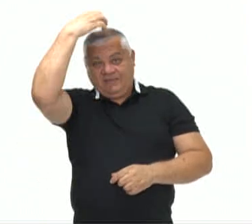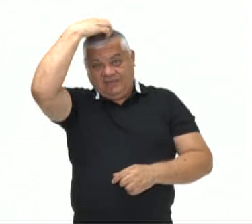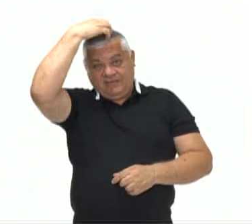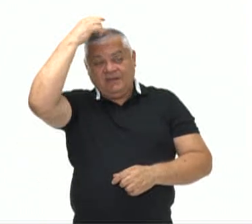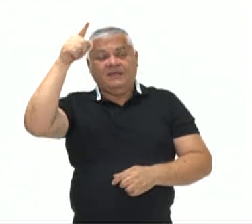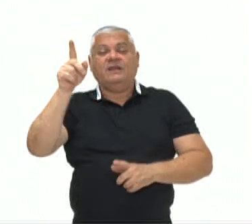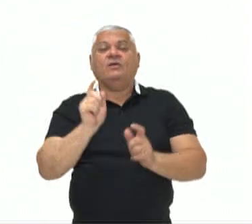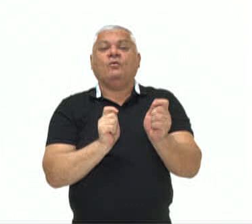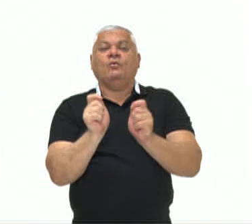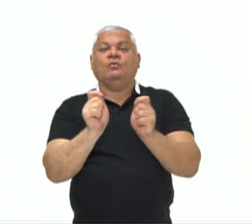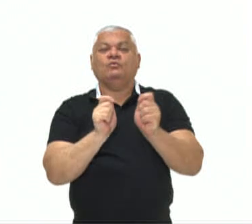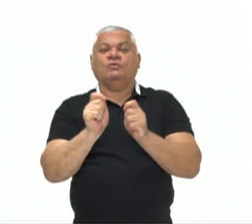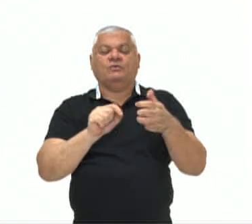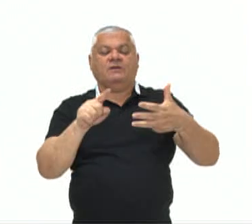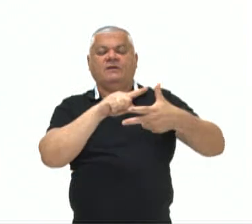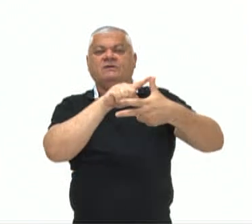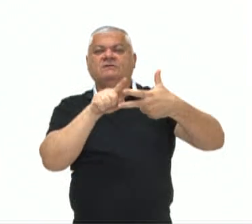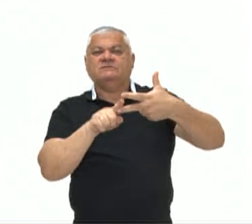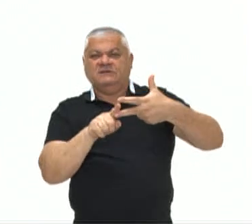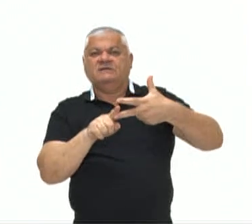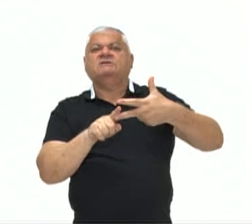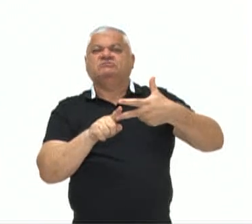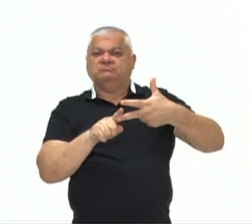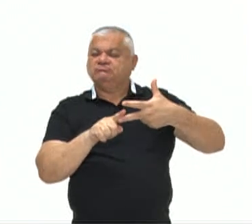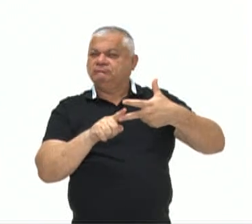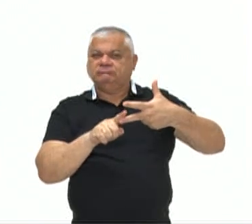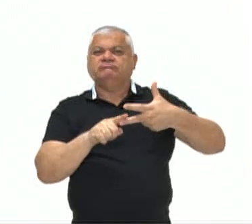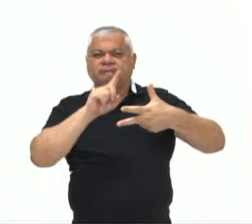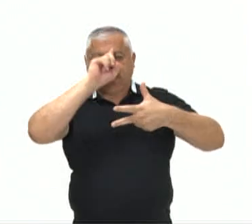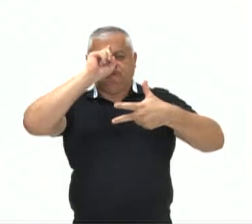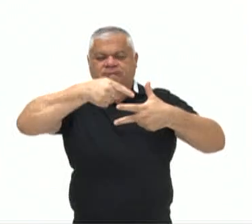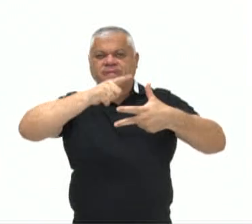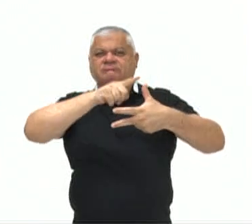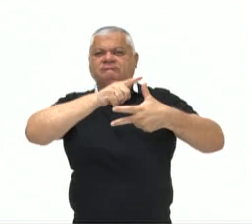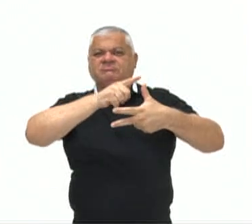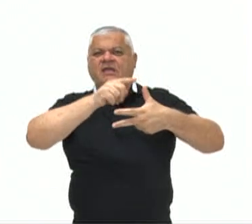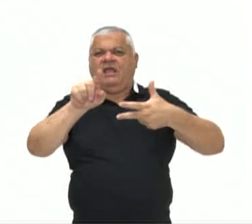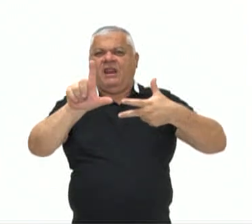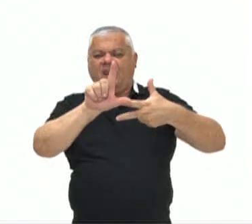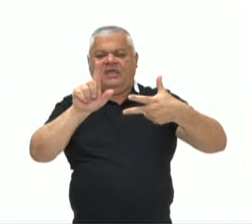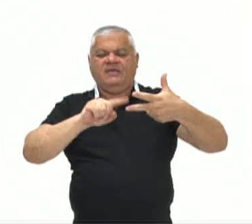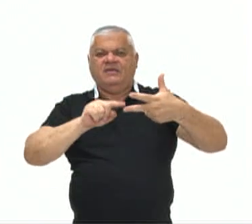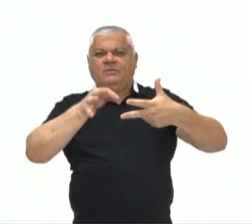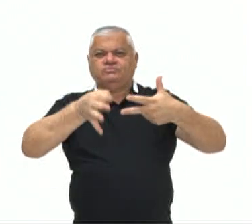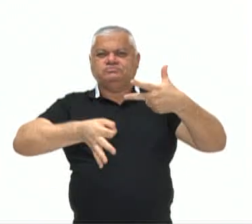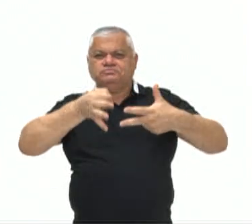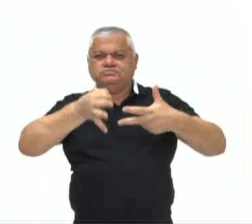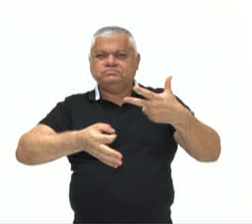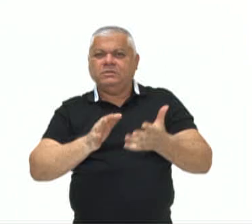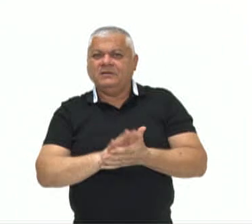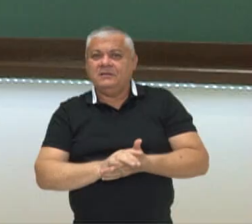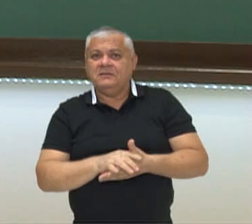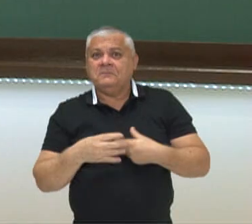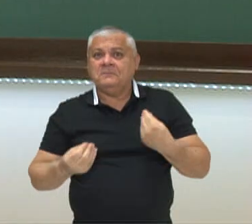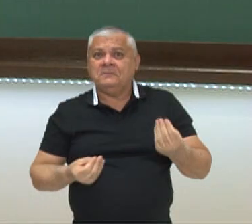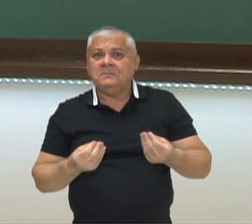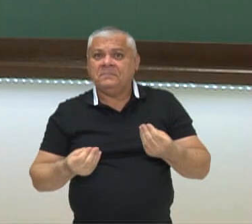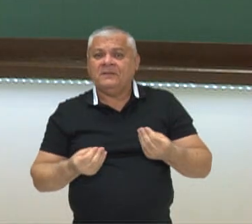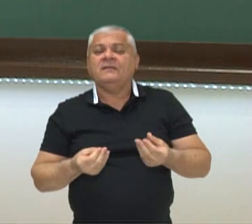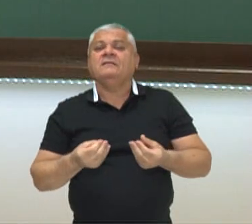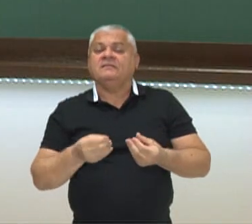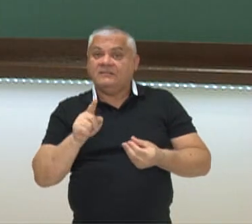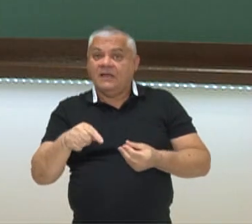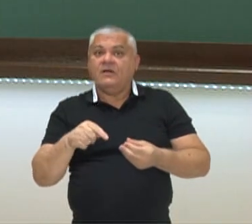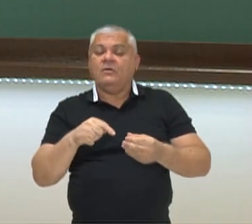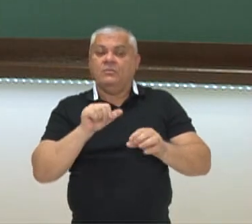Era o controle dos poderes, era o poder absoluto do imperador. Quer dizer, mais uma grande contradição de um Estado que estava